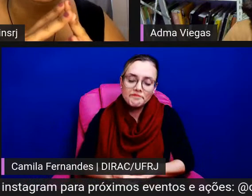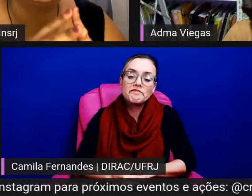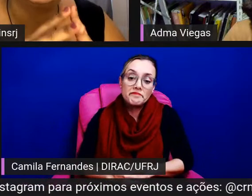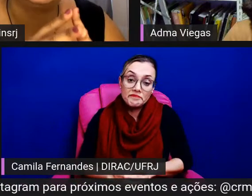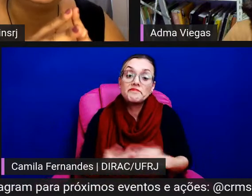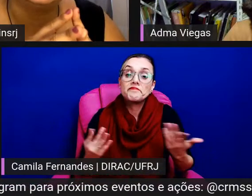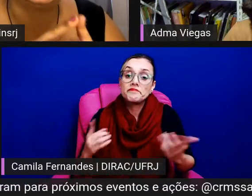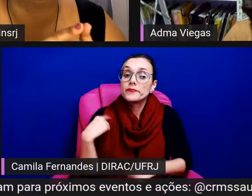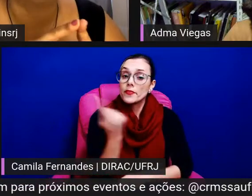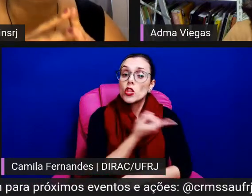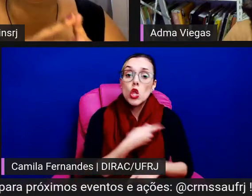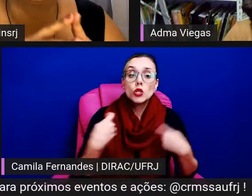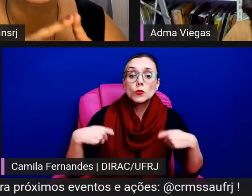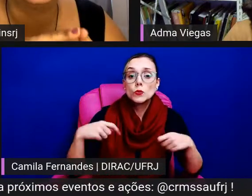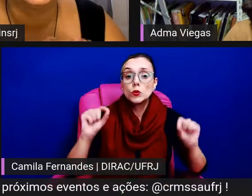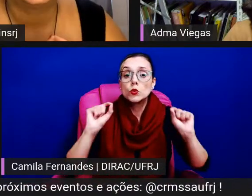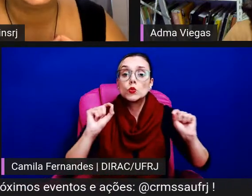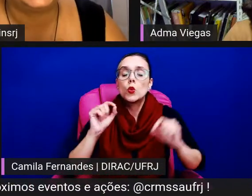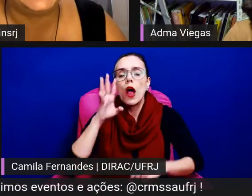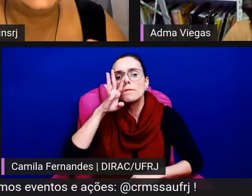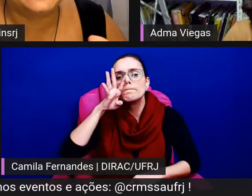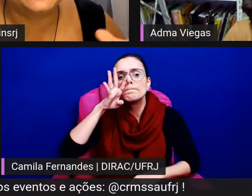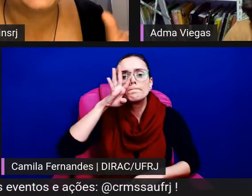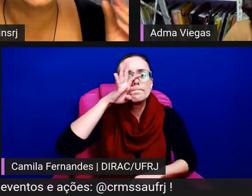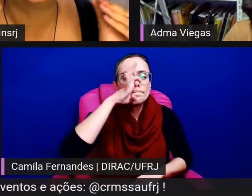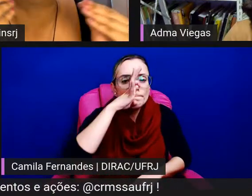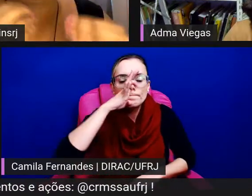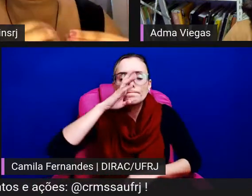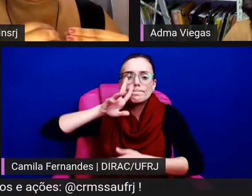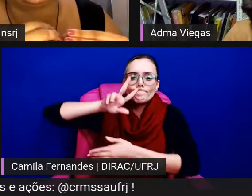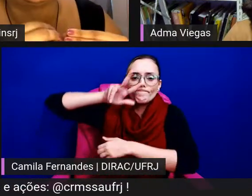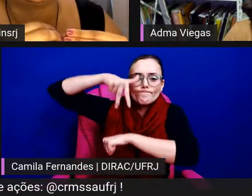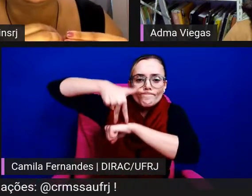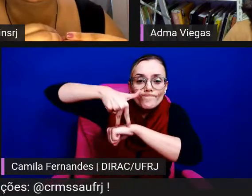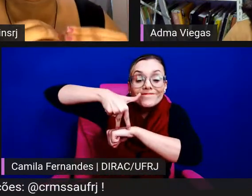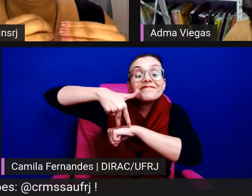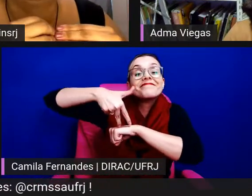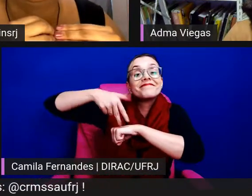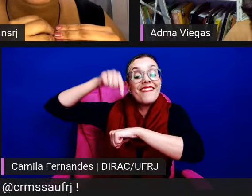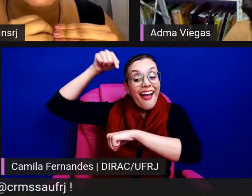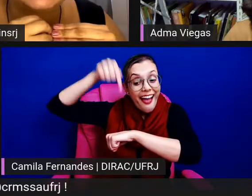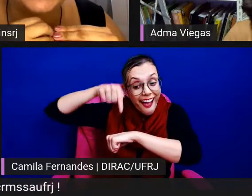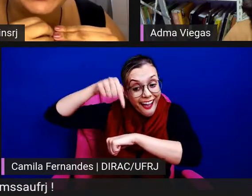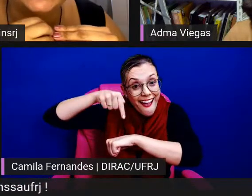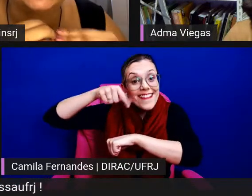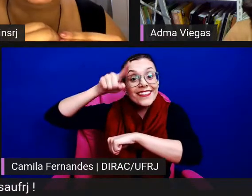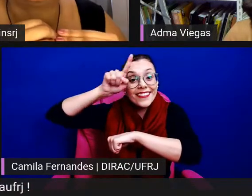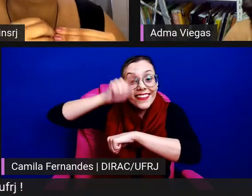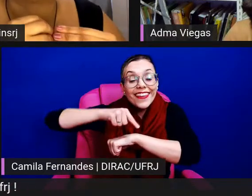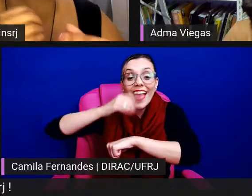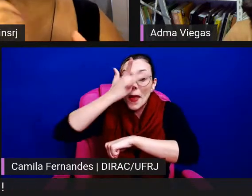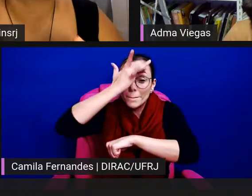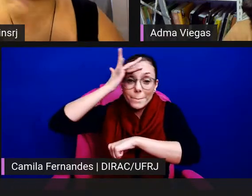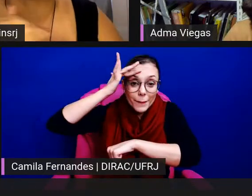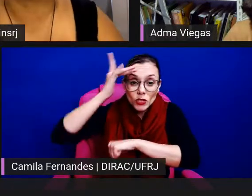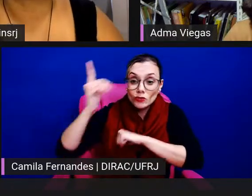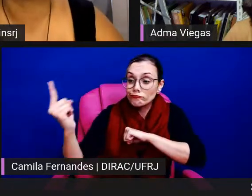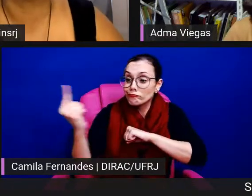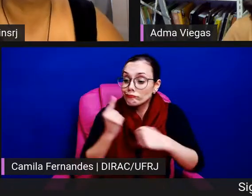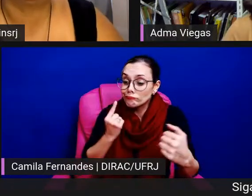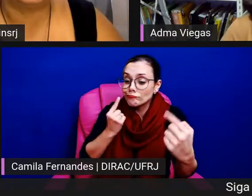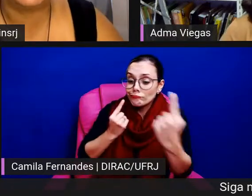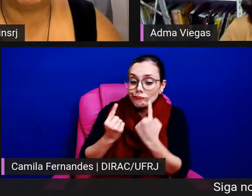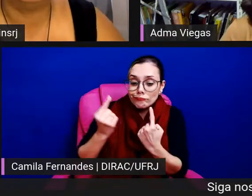nessa resistência, a gente vai construindo redes de solidariedade. Obviamente que são redes de solidariedade que, por um